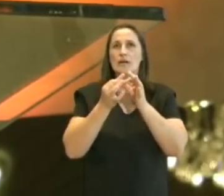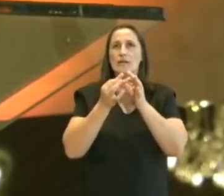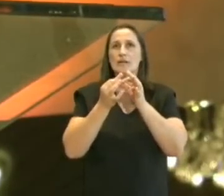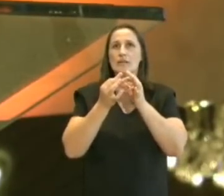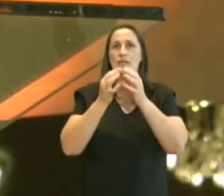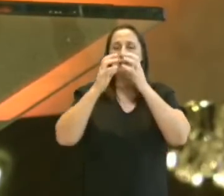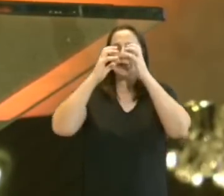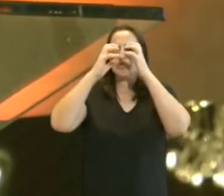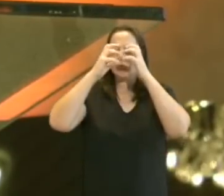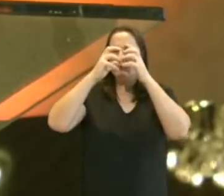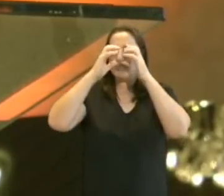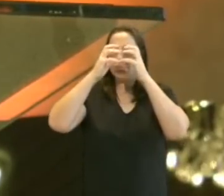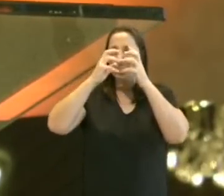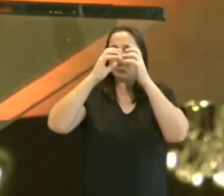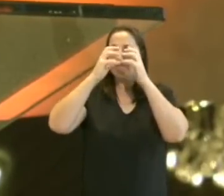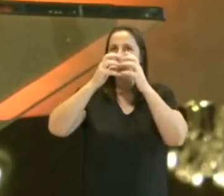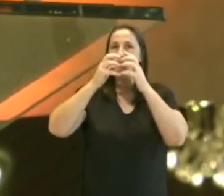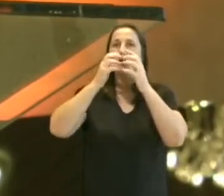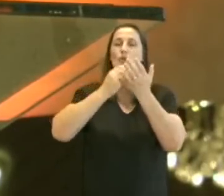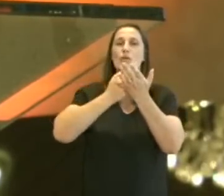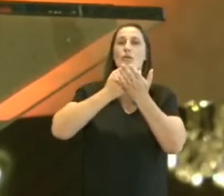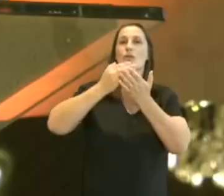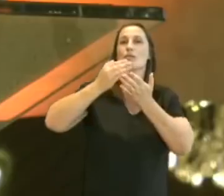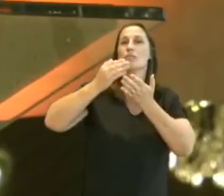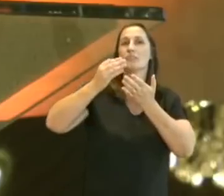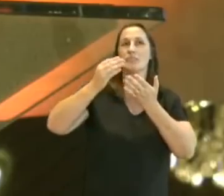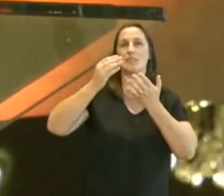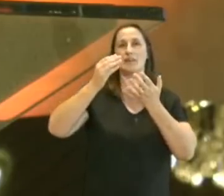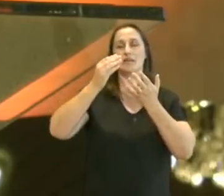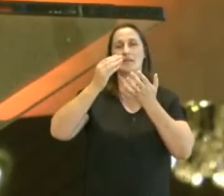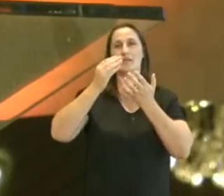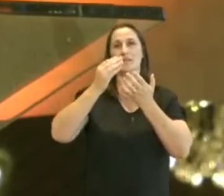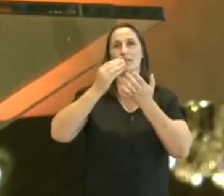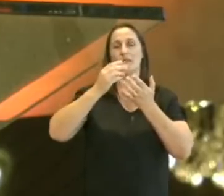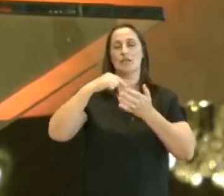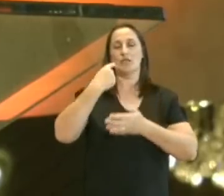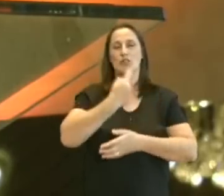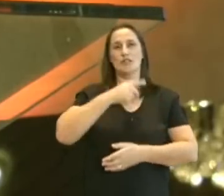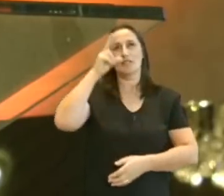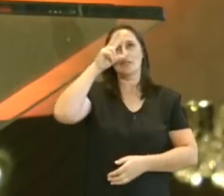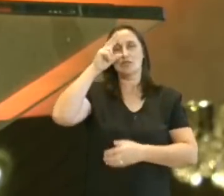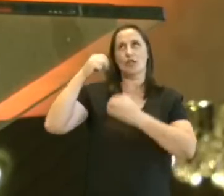completados por tudo aquilo que tem a ver com a nossa história.